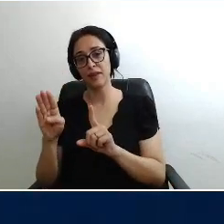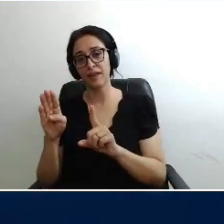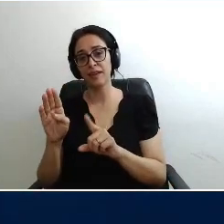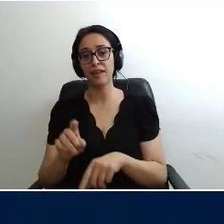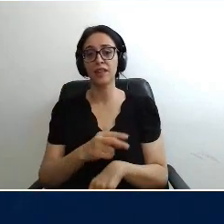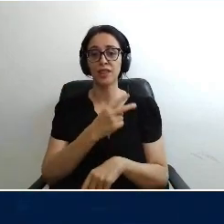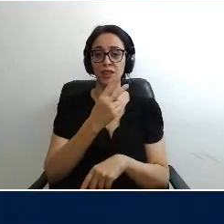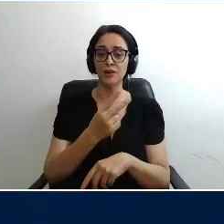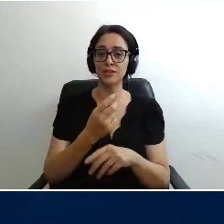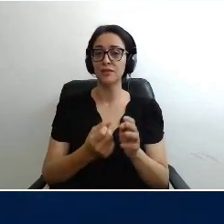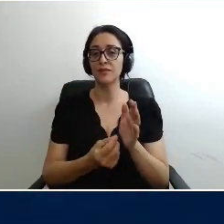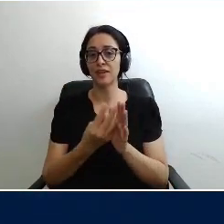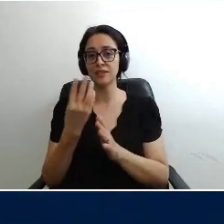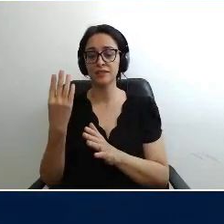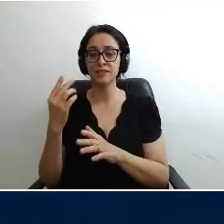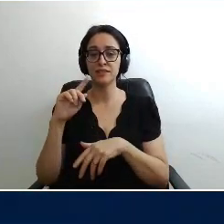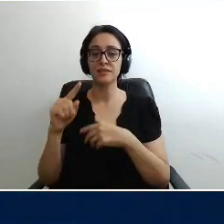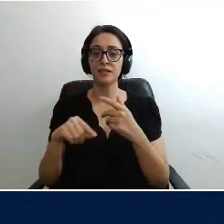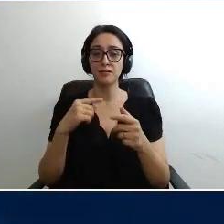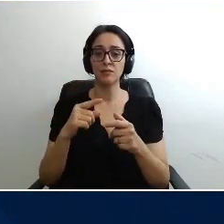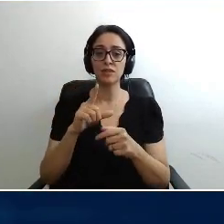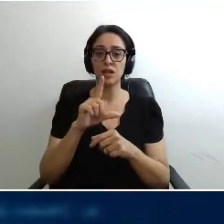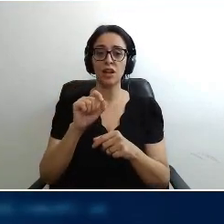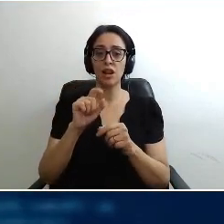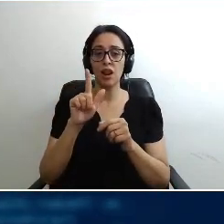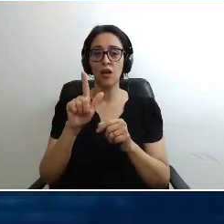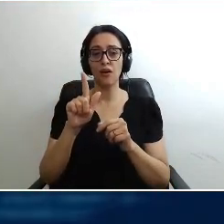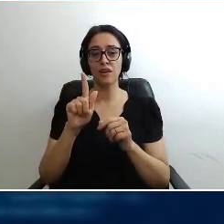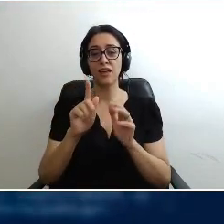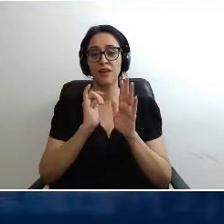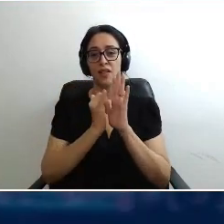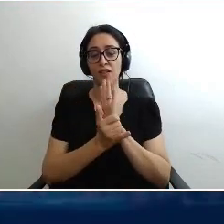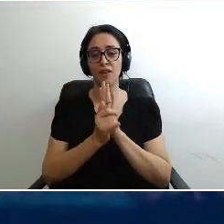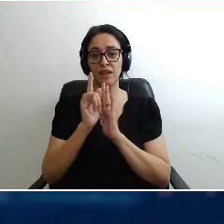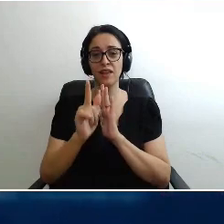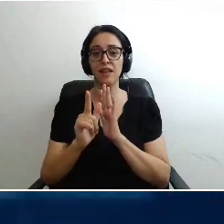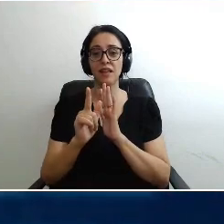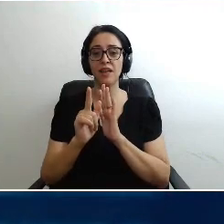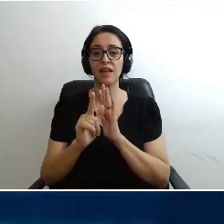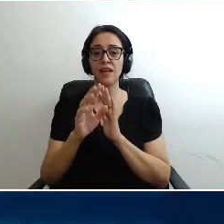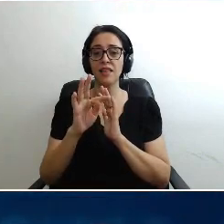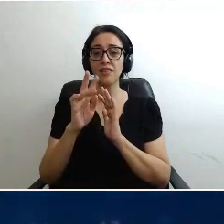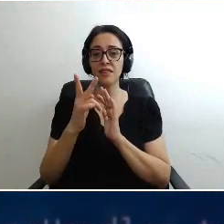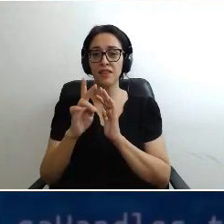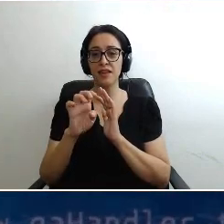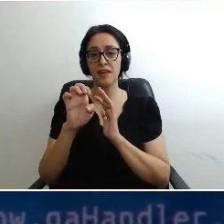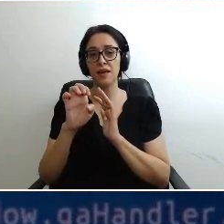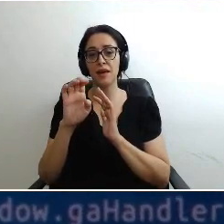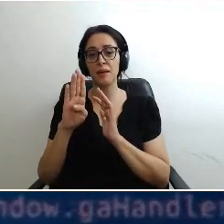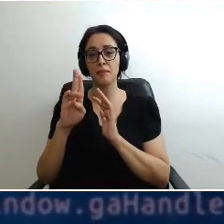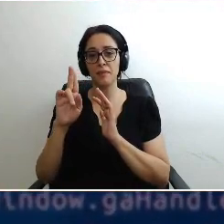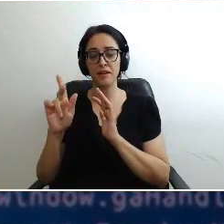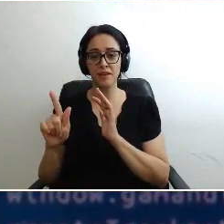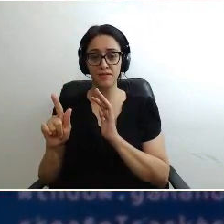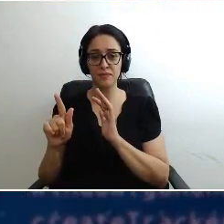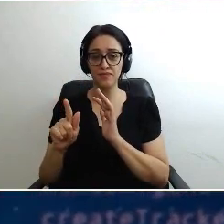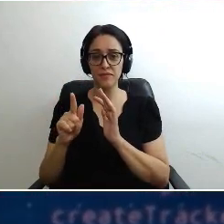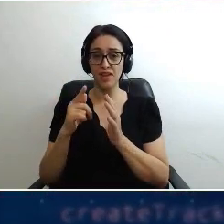quantidade de vezes, e eu jogo um logzinho ali de debug para eu saber o que está acontecendo. Função pura, certo? Todo mundo concorda? Função pura?